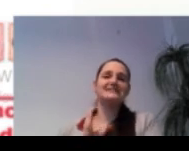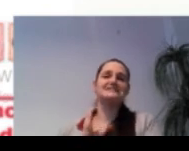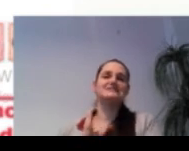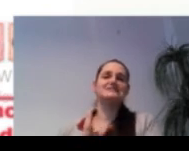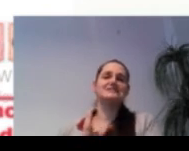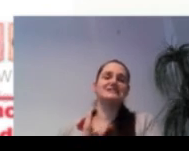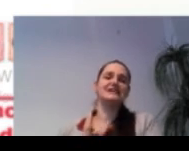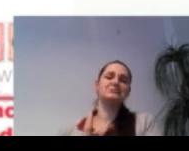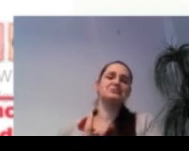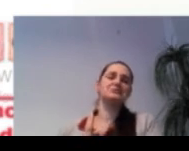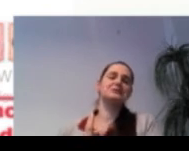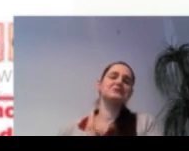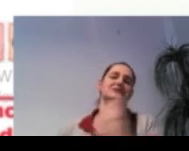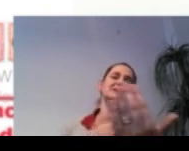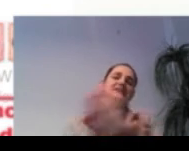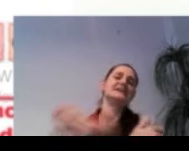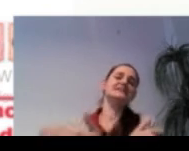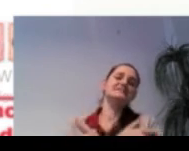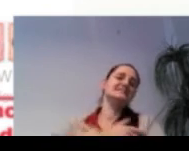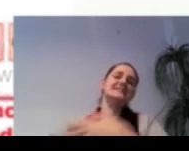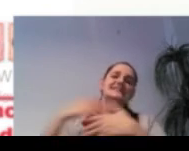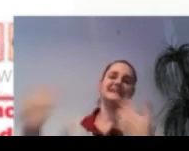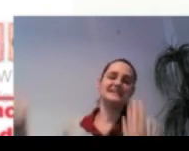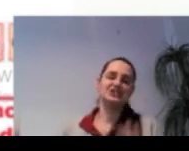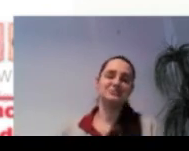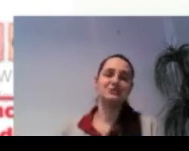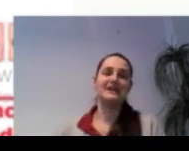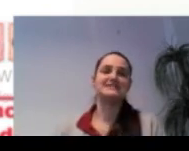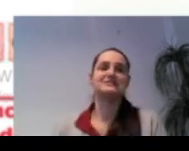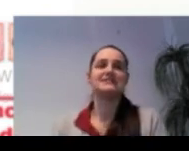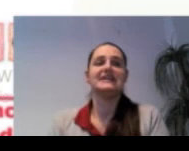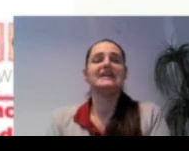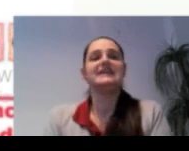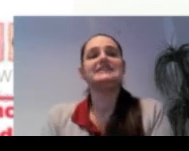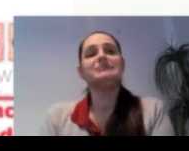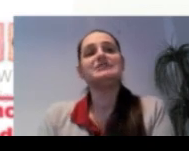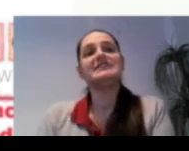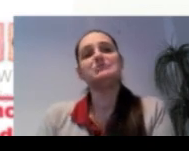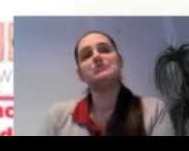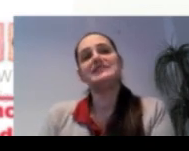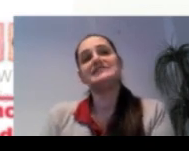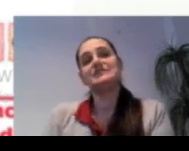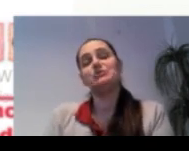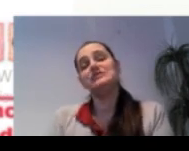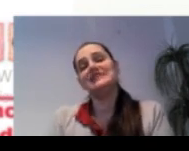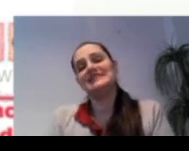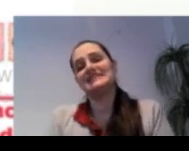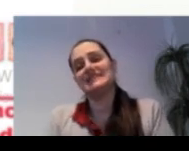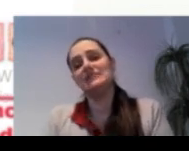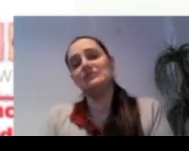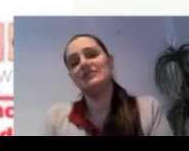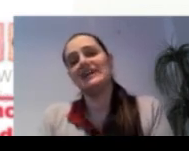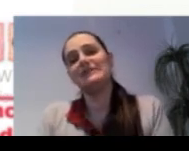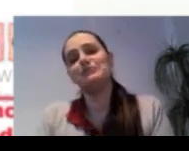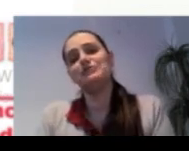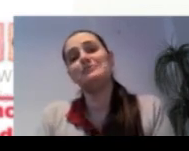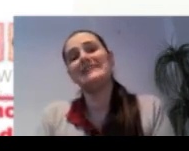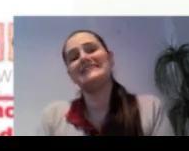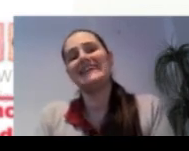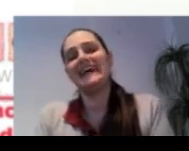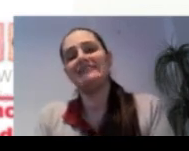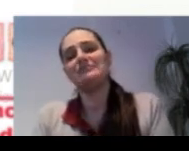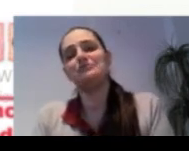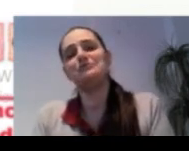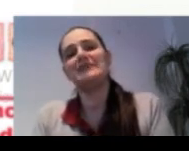um aminoácido, você tem um problema em centenas de aminoácidos. Então, a mutação por adição ou delação, ela é